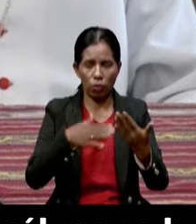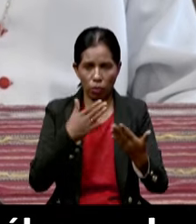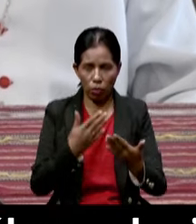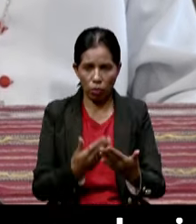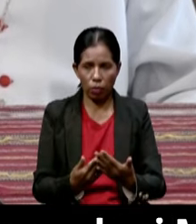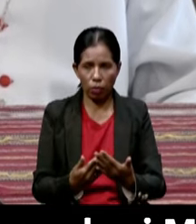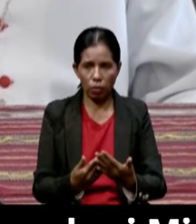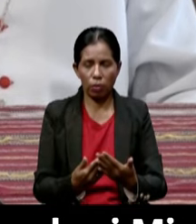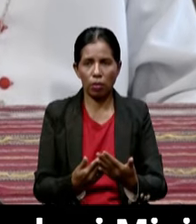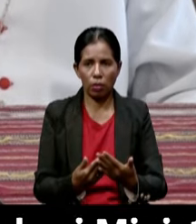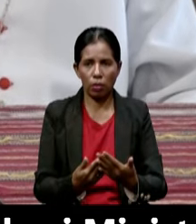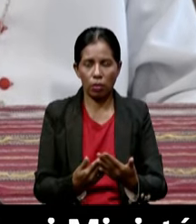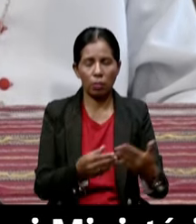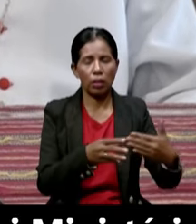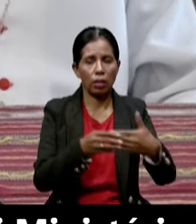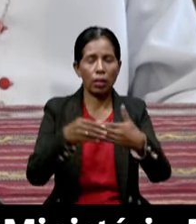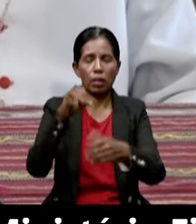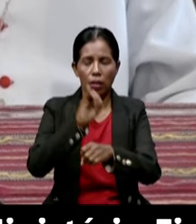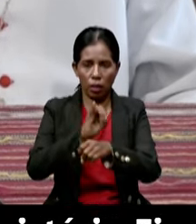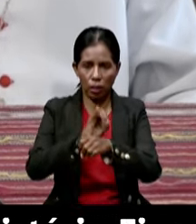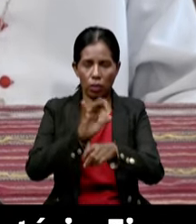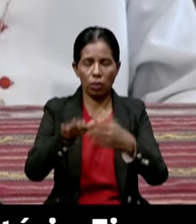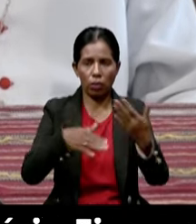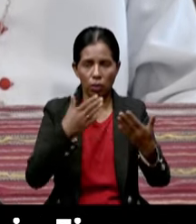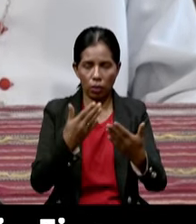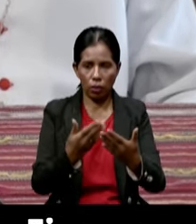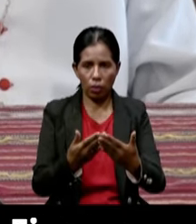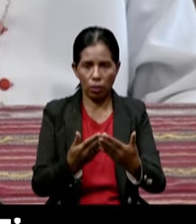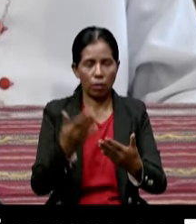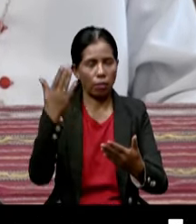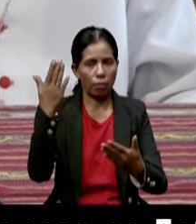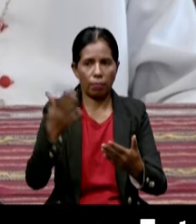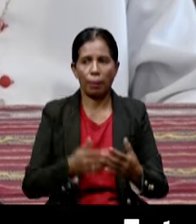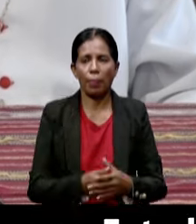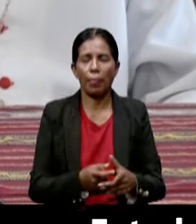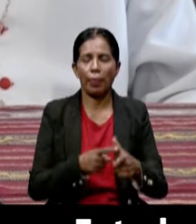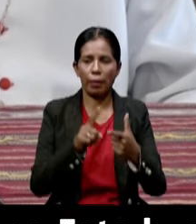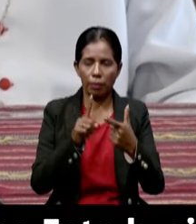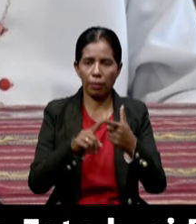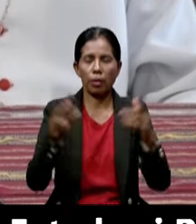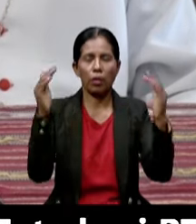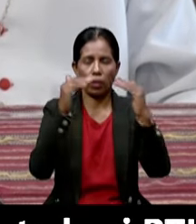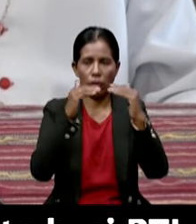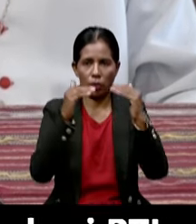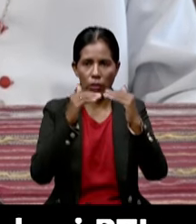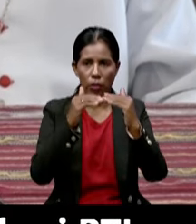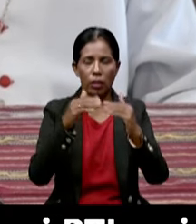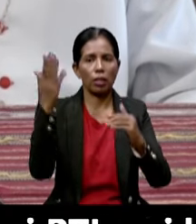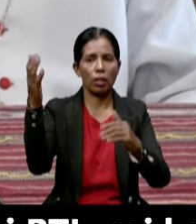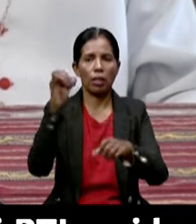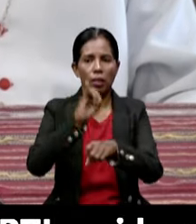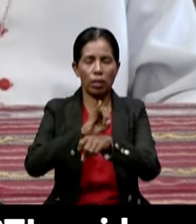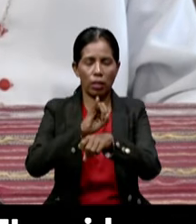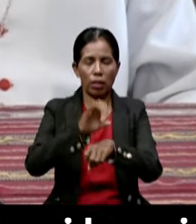e animadores, leigos envolvidos na pastoral. Encontro da Igreja,